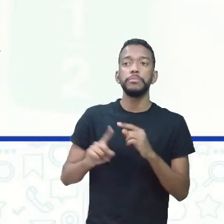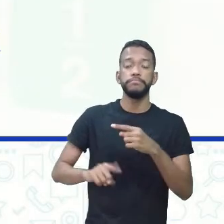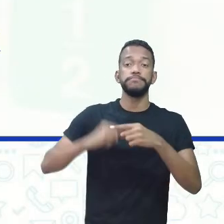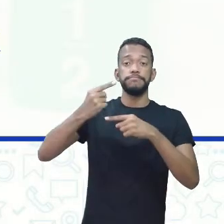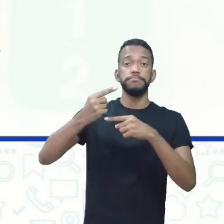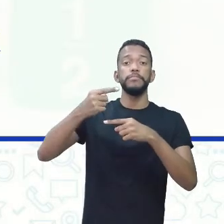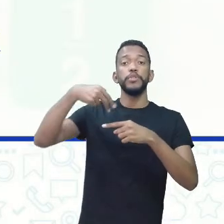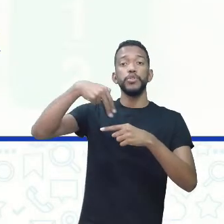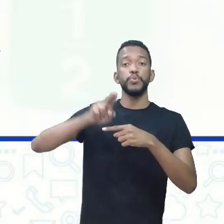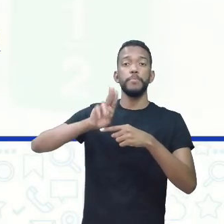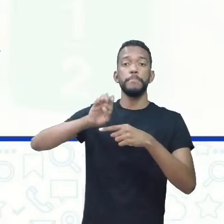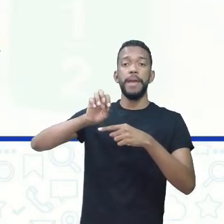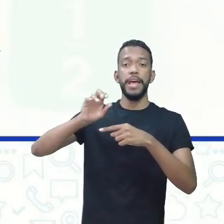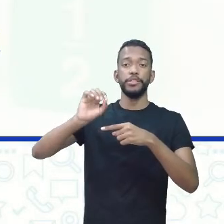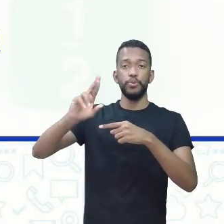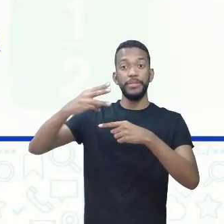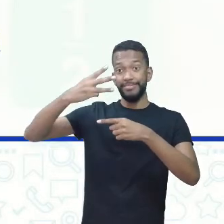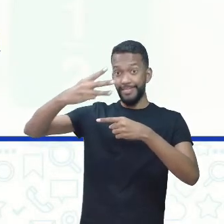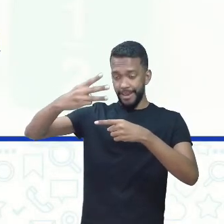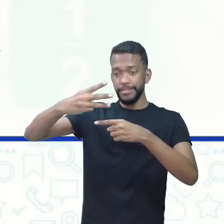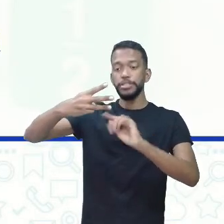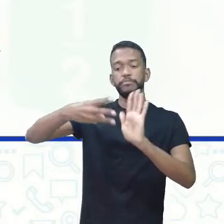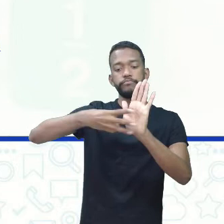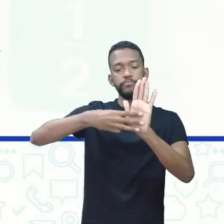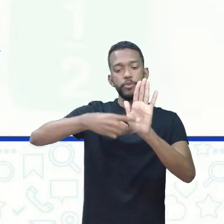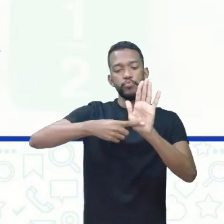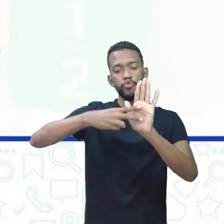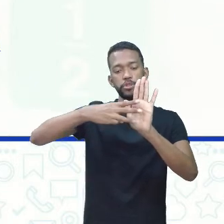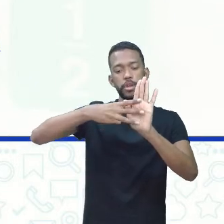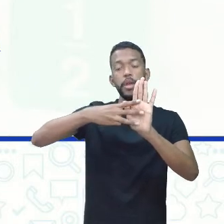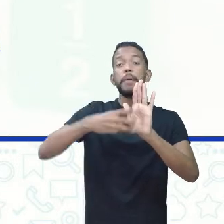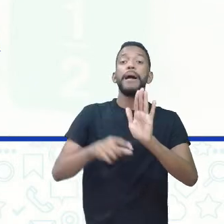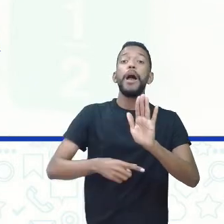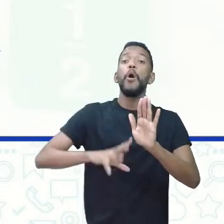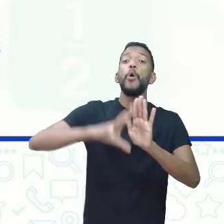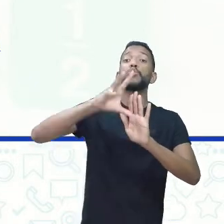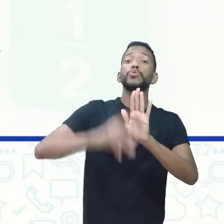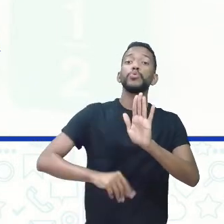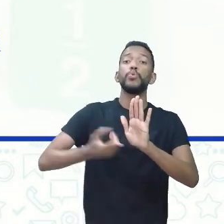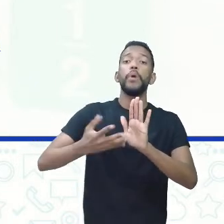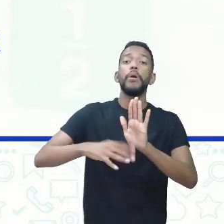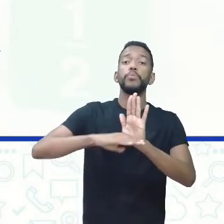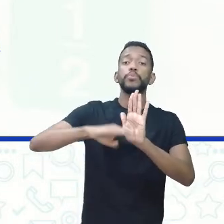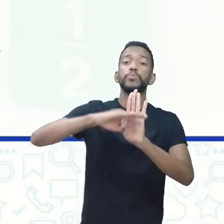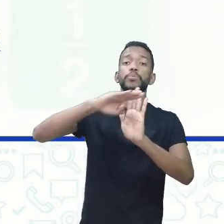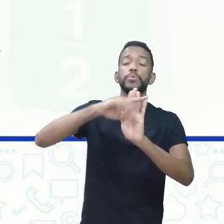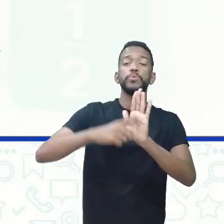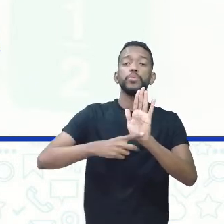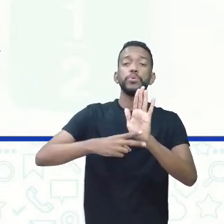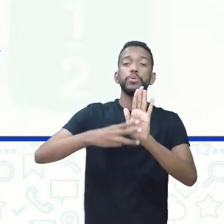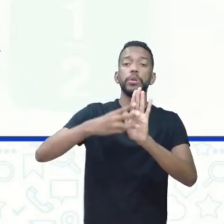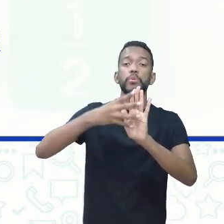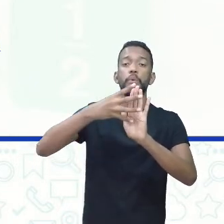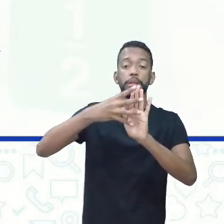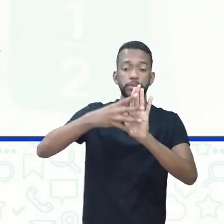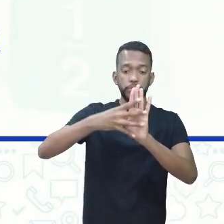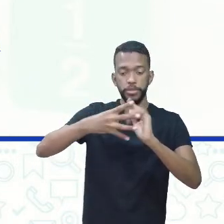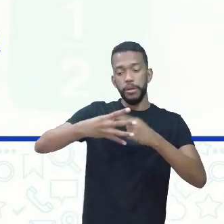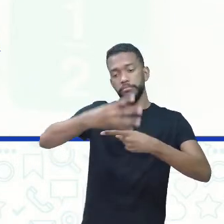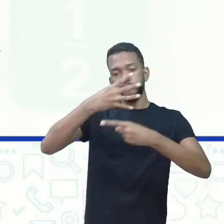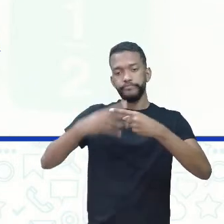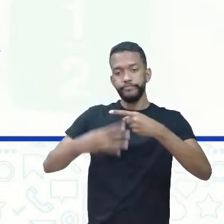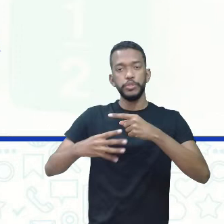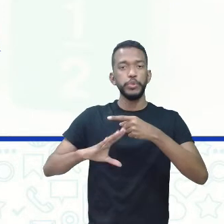de cima. E a gente tem 4 que está na parte de baixo, o denominador, se referindo à quantidade de pedacinhos que a gente